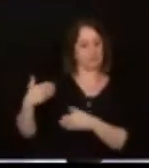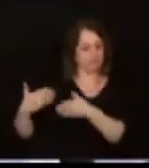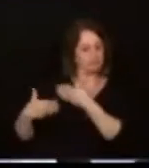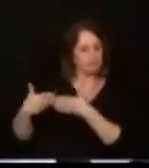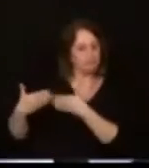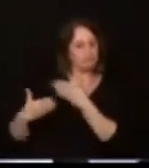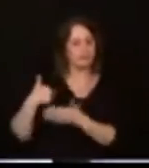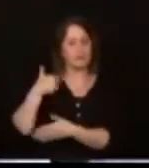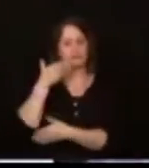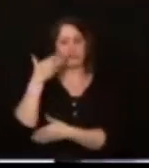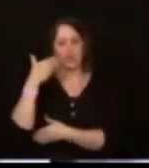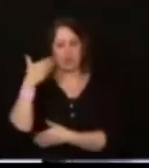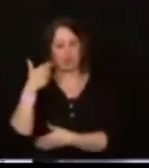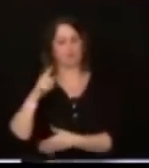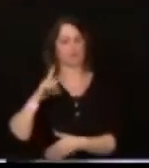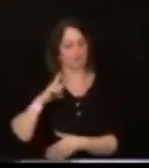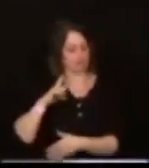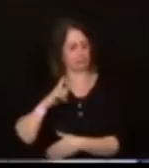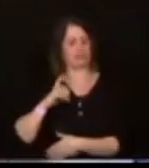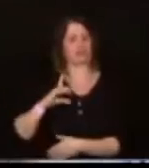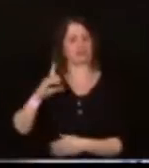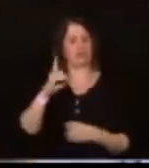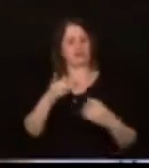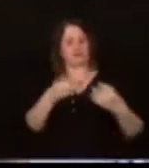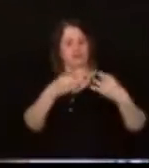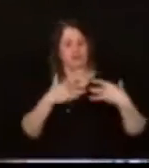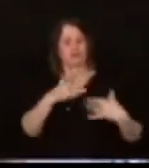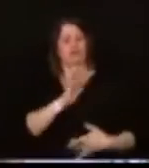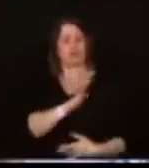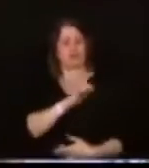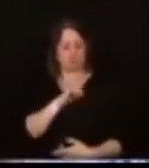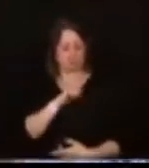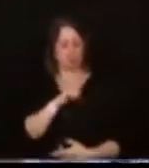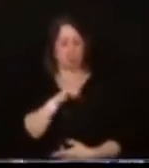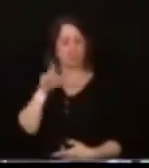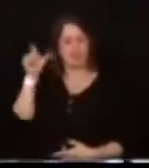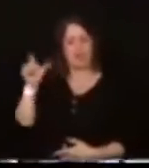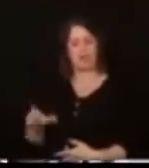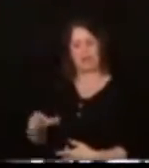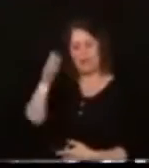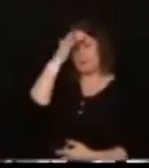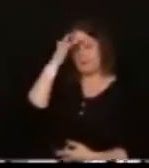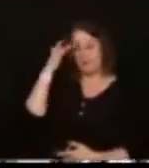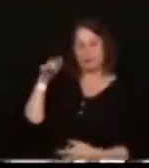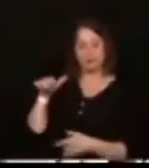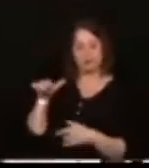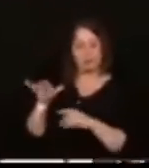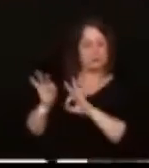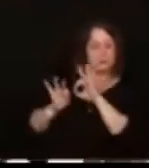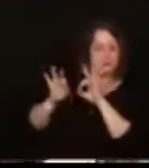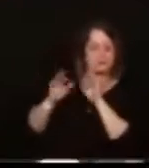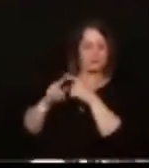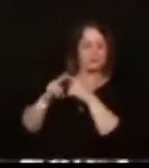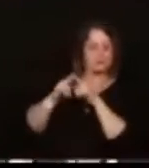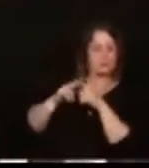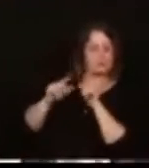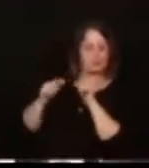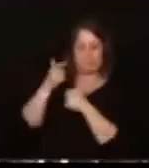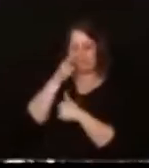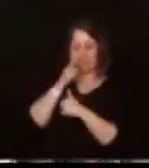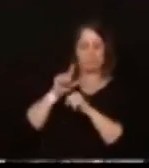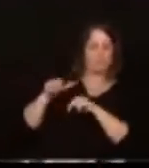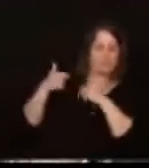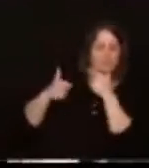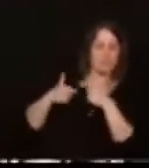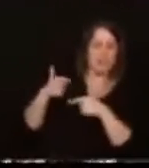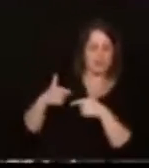de tudo, tem Deus no coração. E mais ainda, são pessoas técnicas que se prontificam